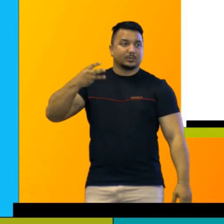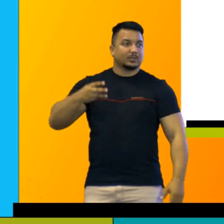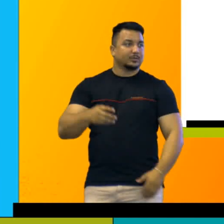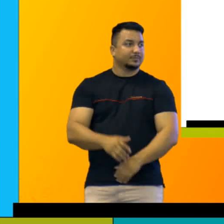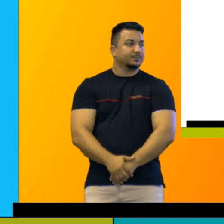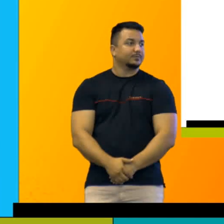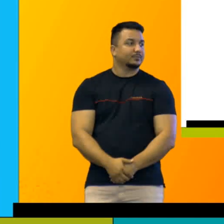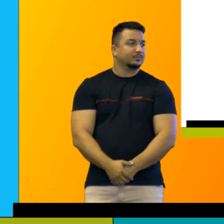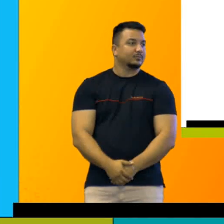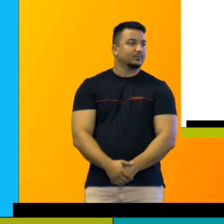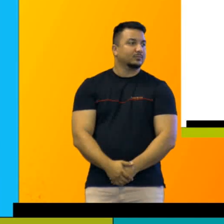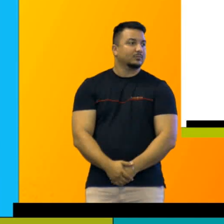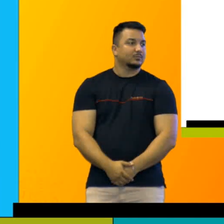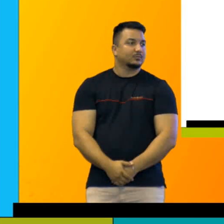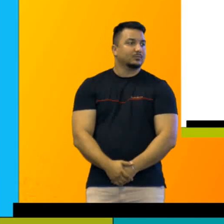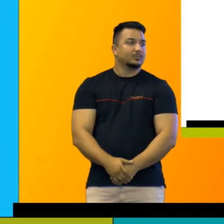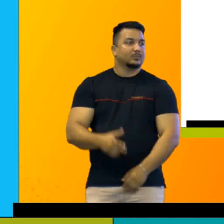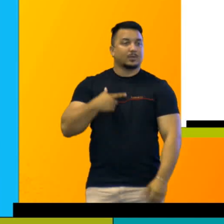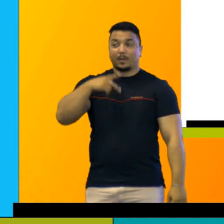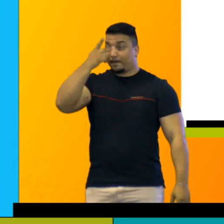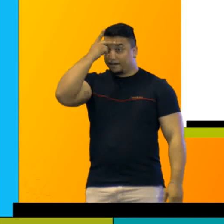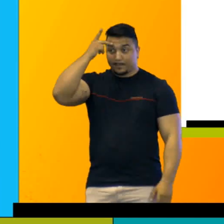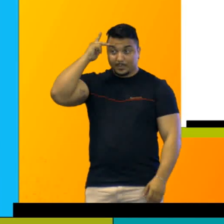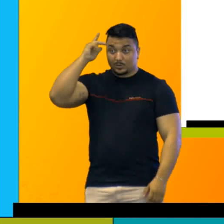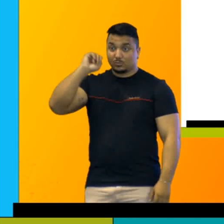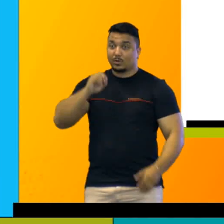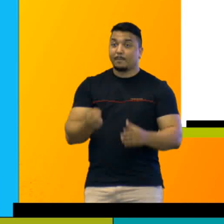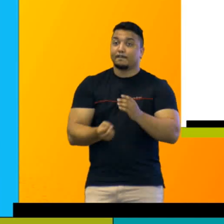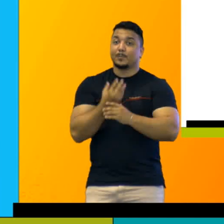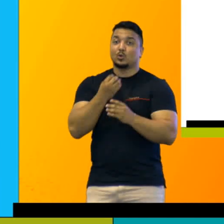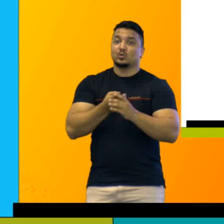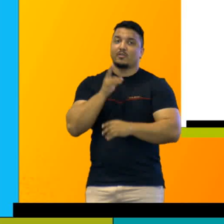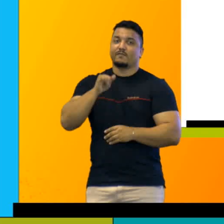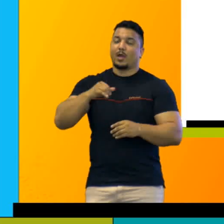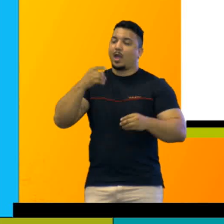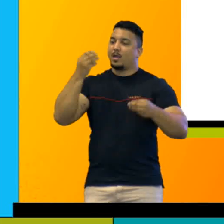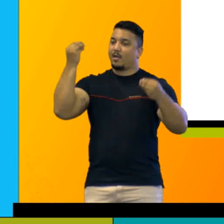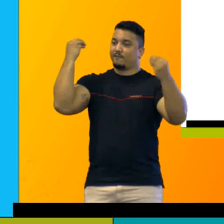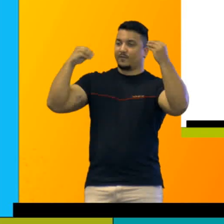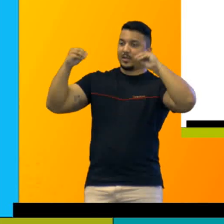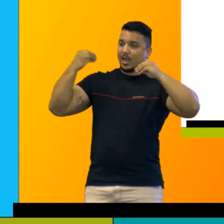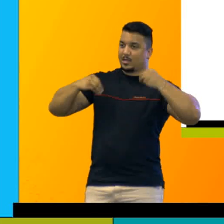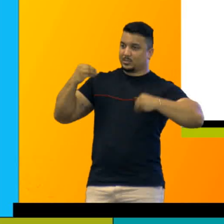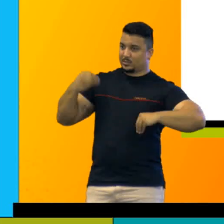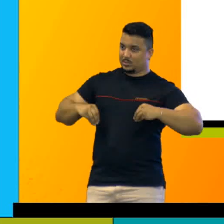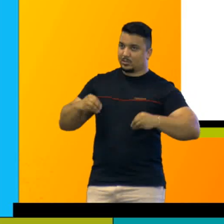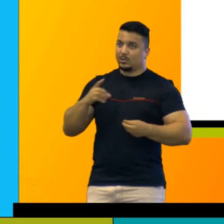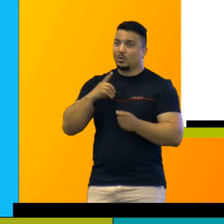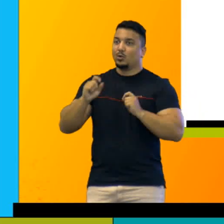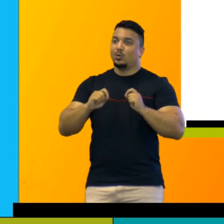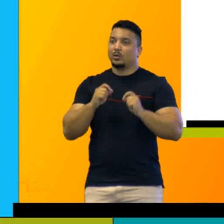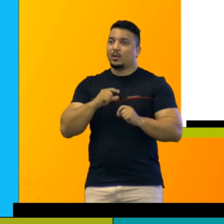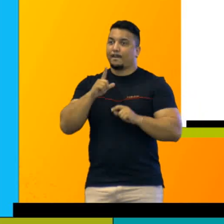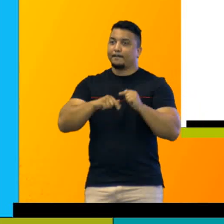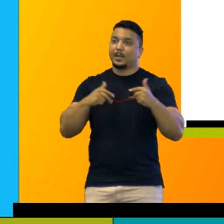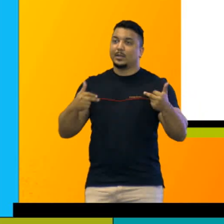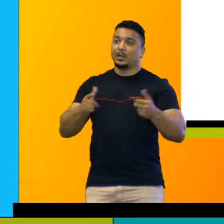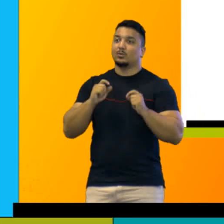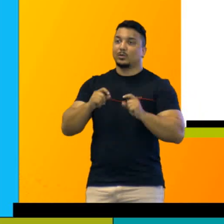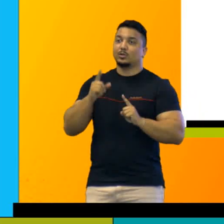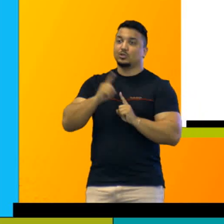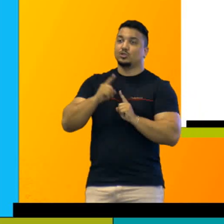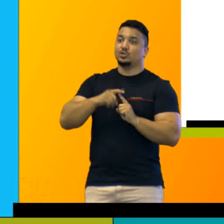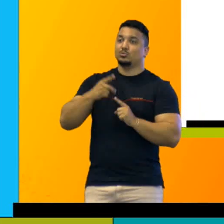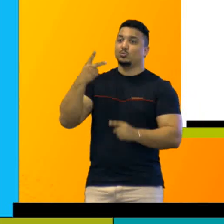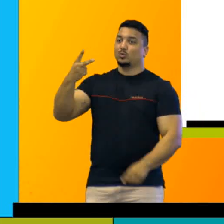questão. Uma pessoa produzirá uma fantasia utilizando como materiais 2 tipos